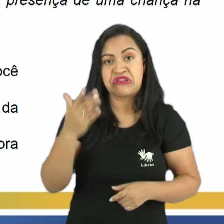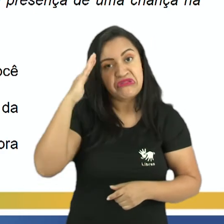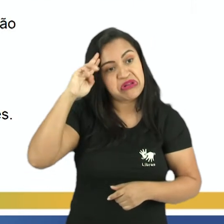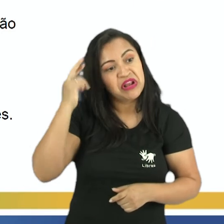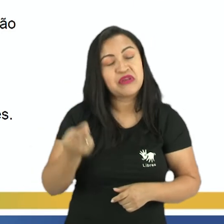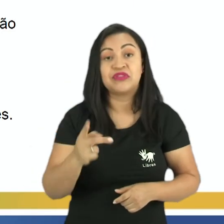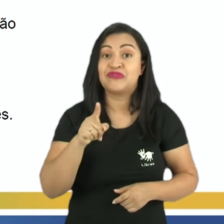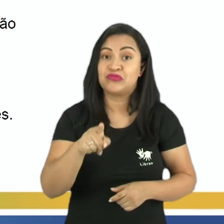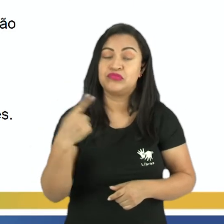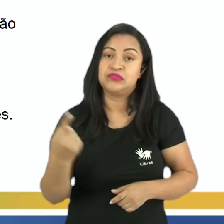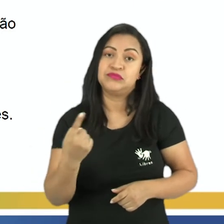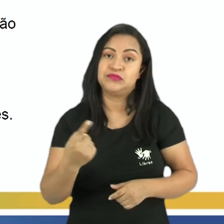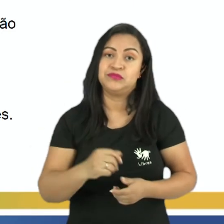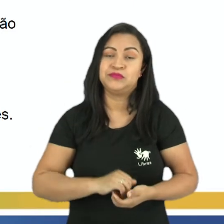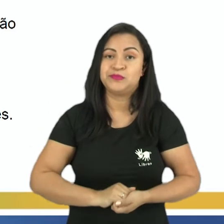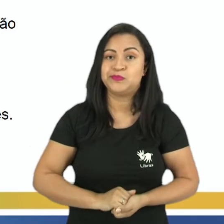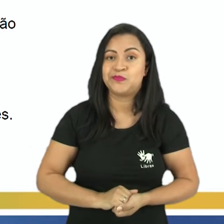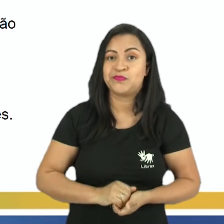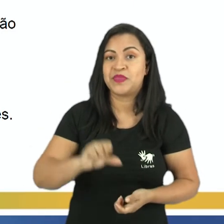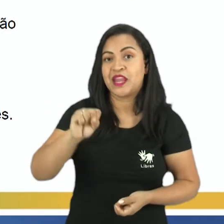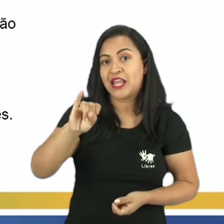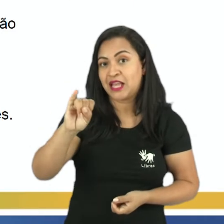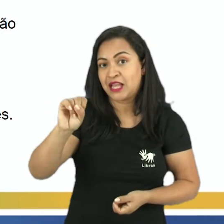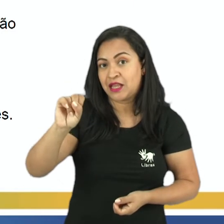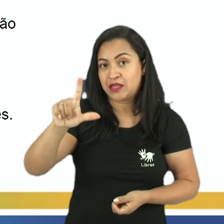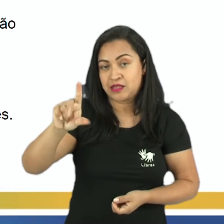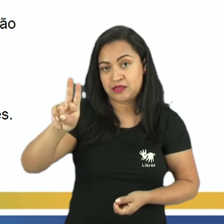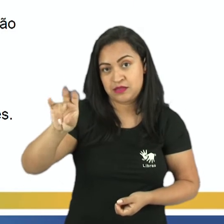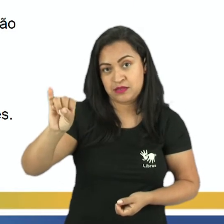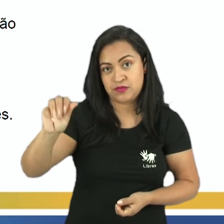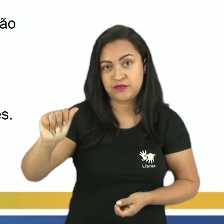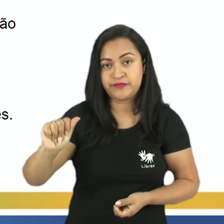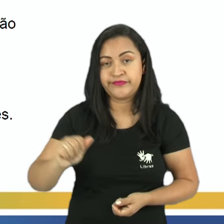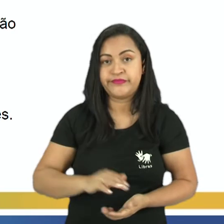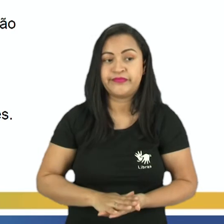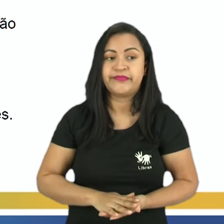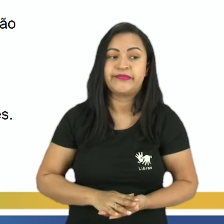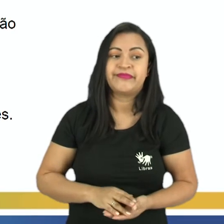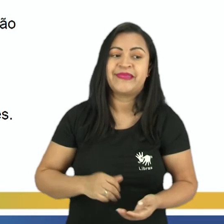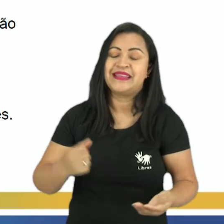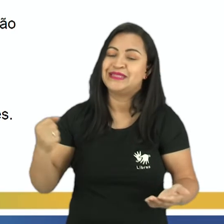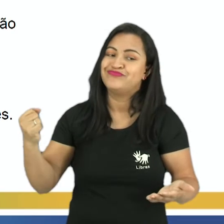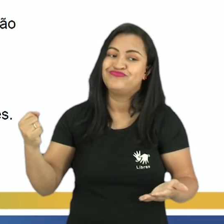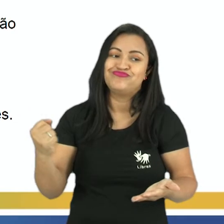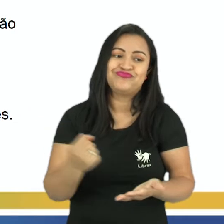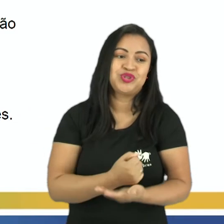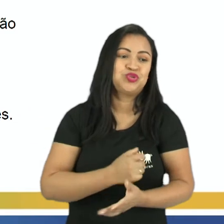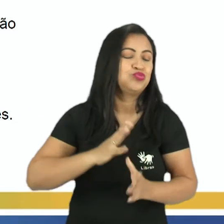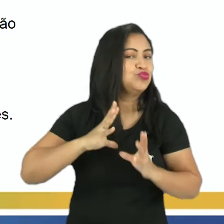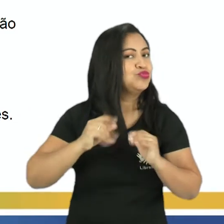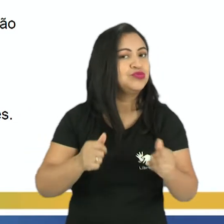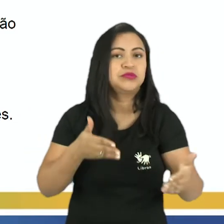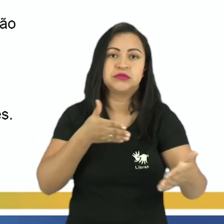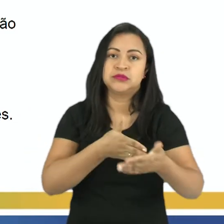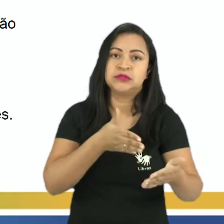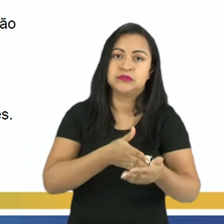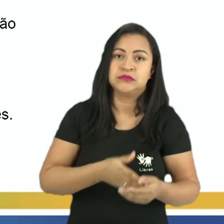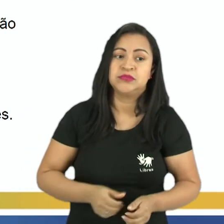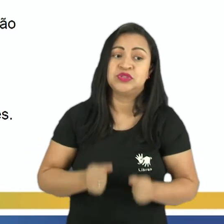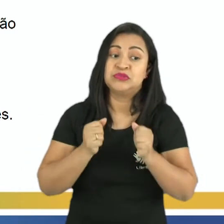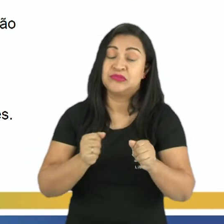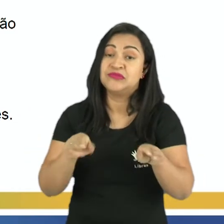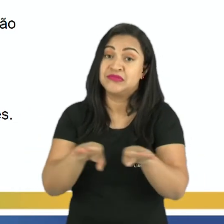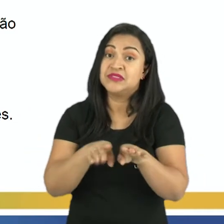você, ora. Silvia: ela extrapolou todos os limites. Poderia ter sido com